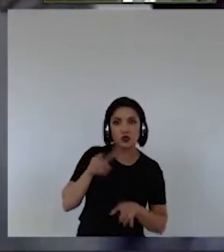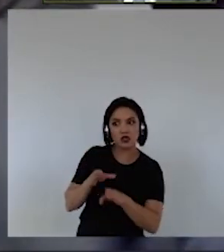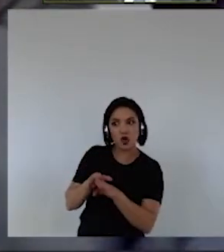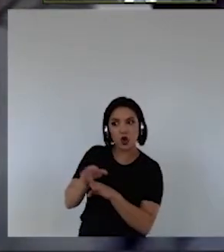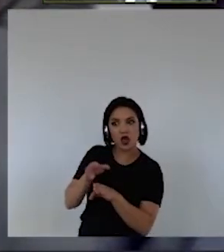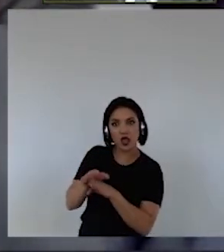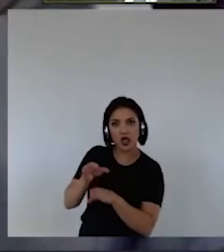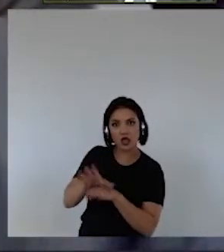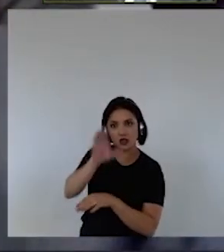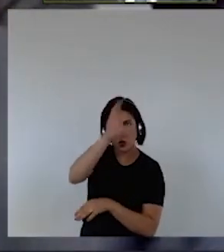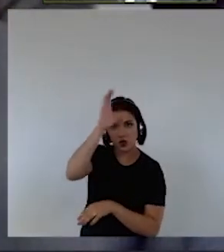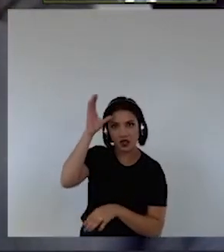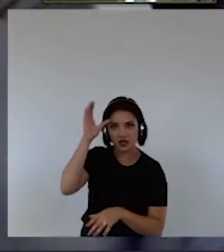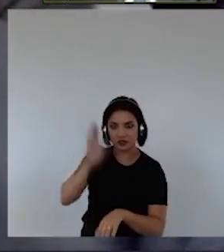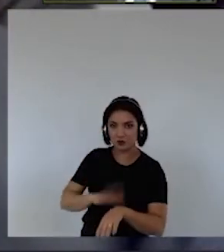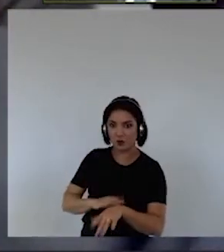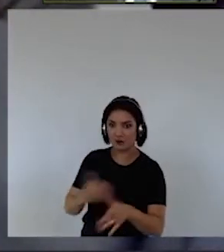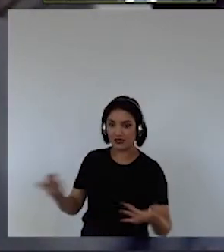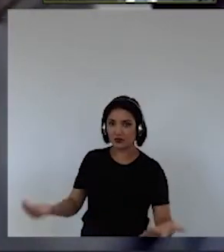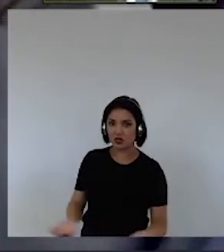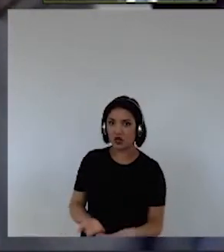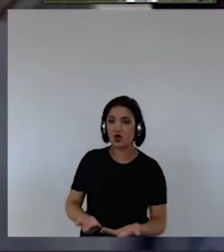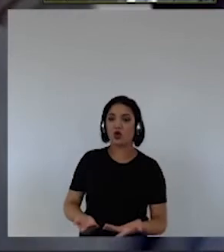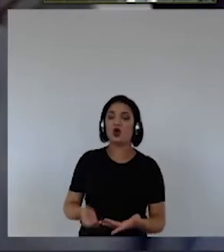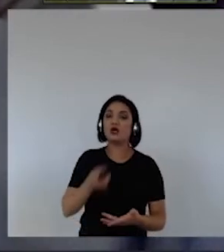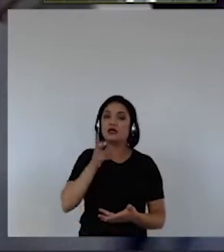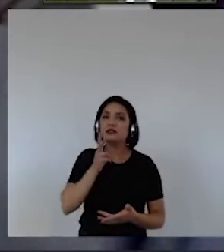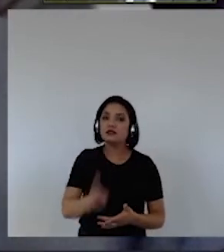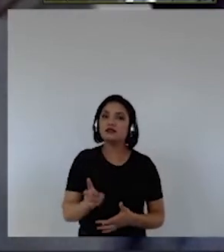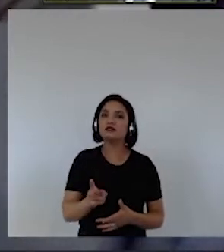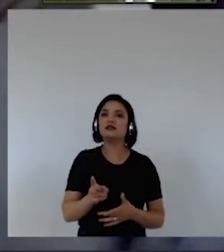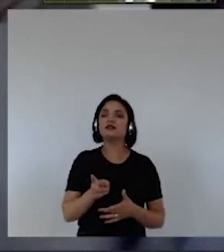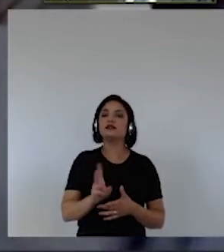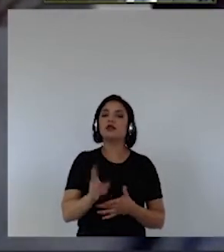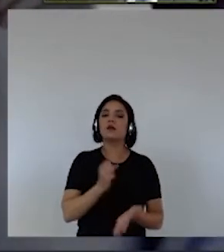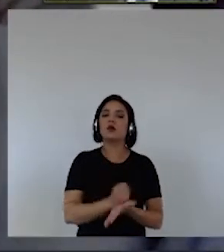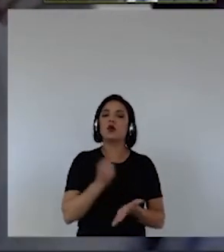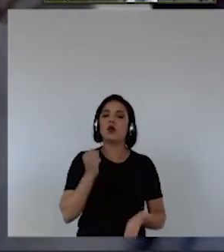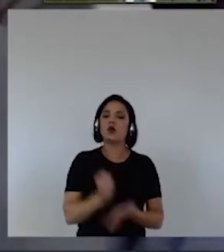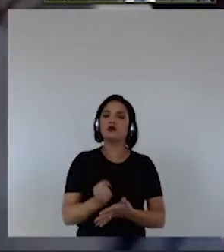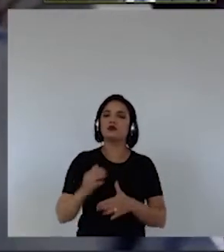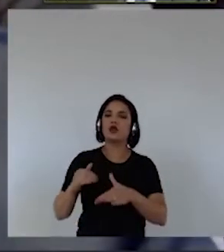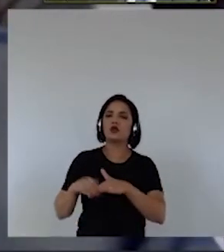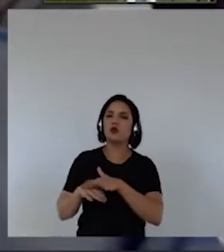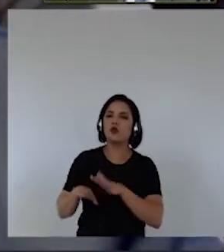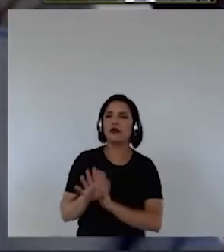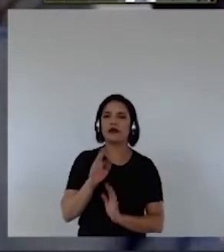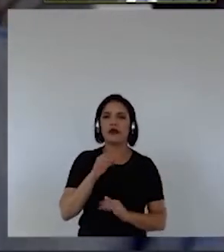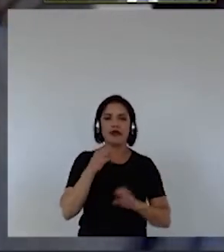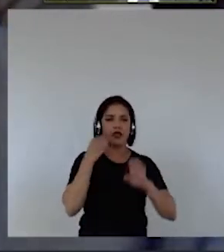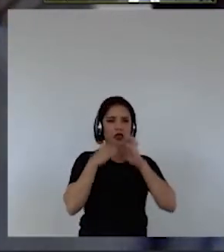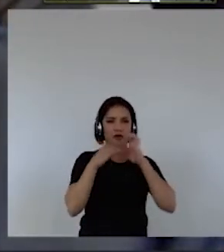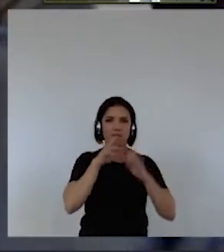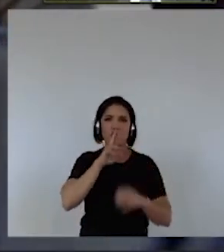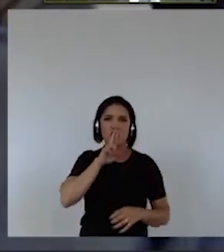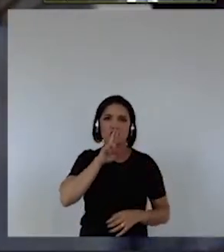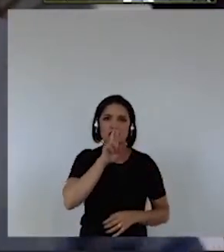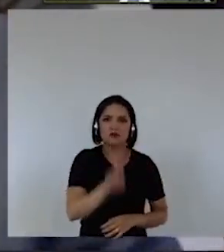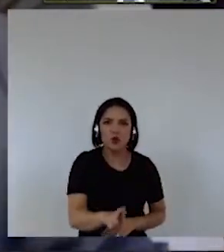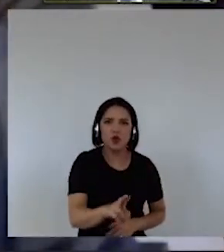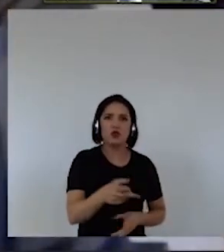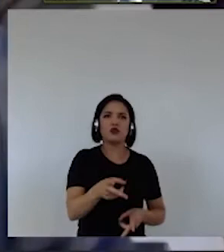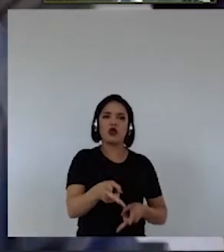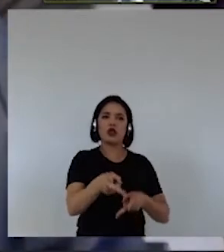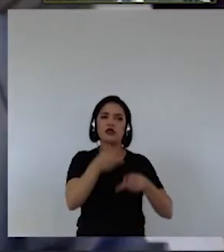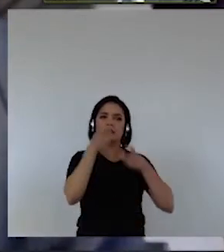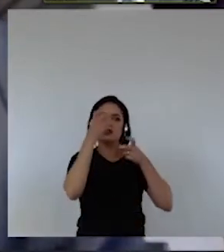cliente, nessa época de crise, a fazer uma boa administração do contrato. Responda aos e-mails, identifique